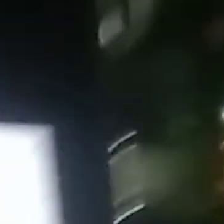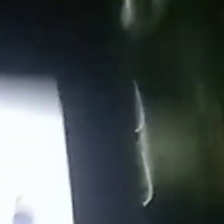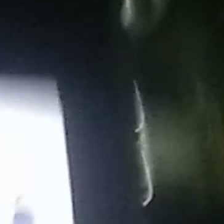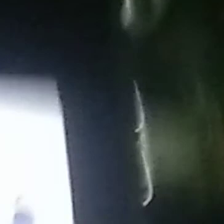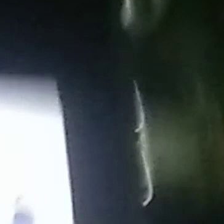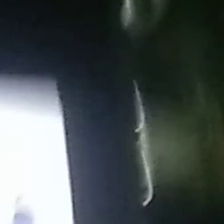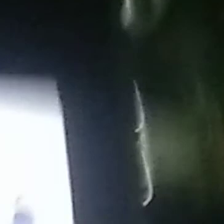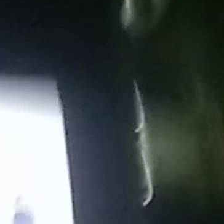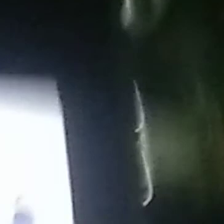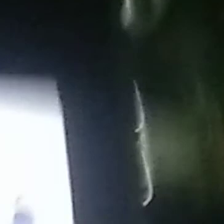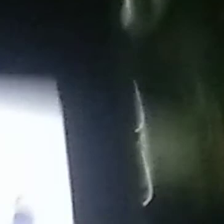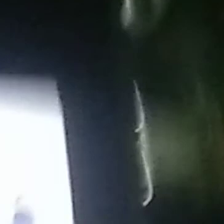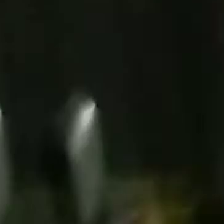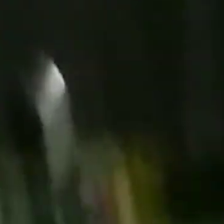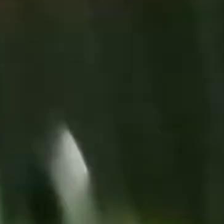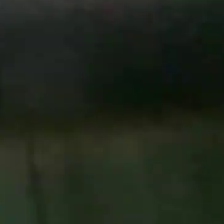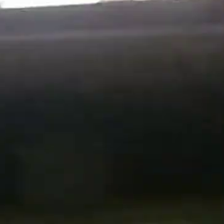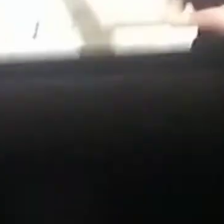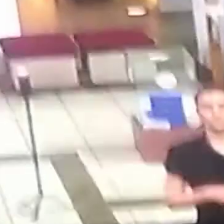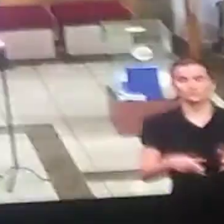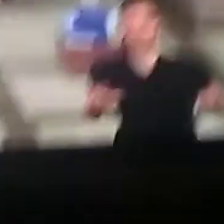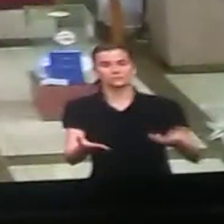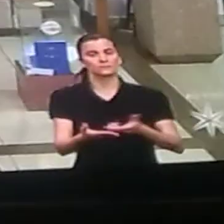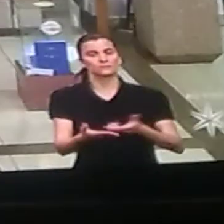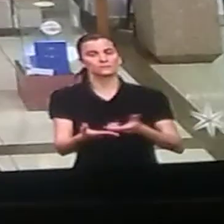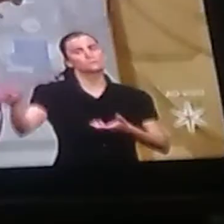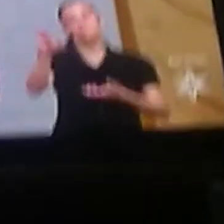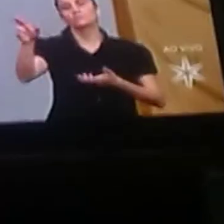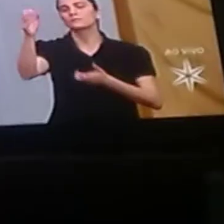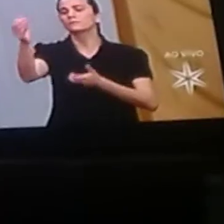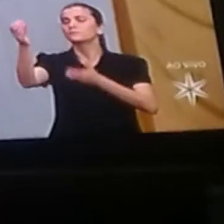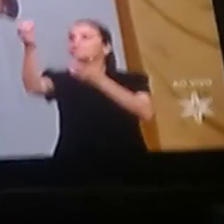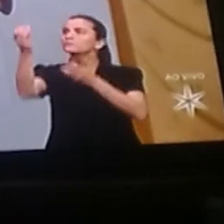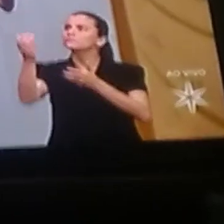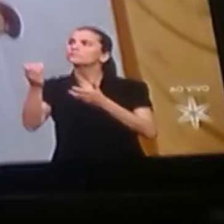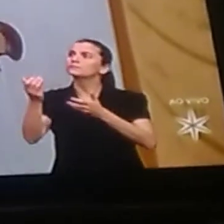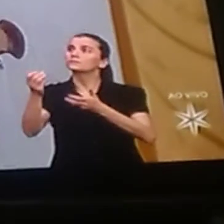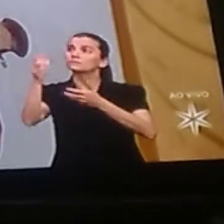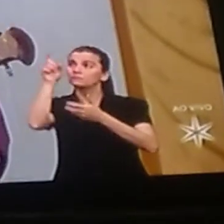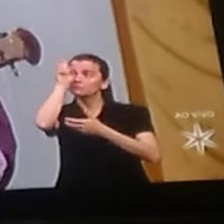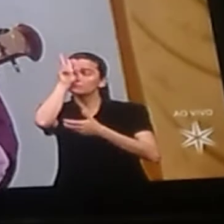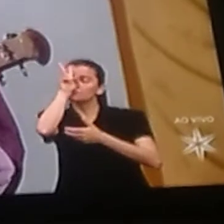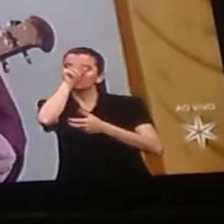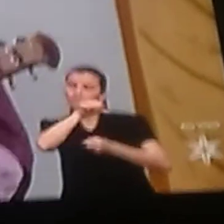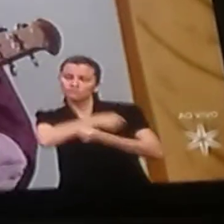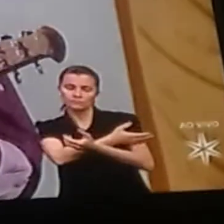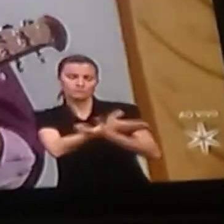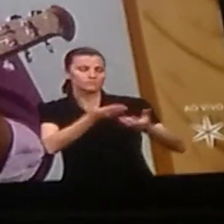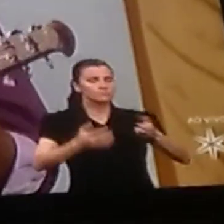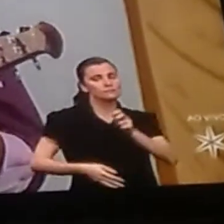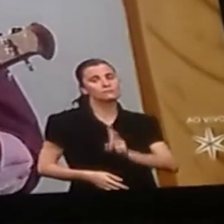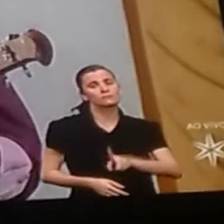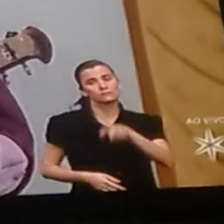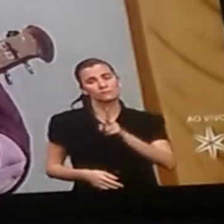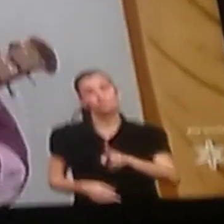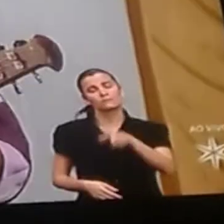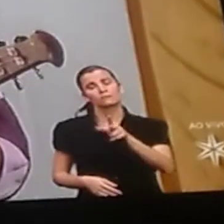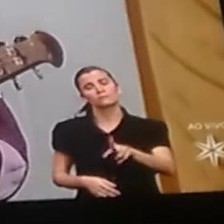da aliança. O Senhor se lembra